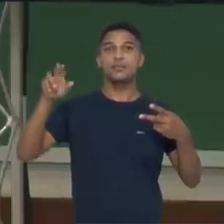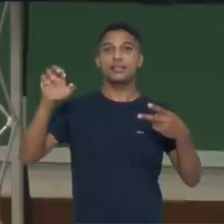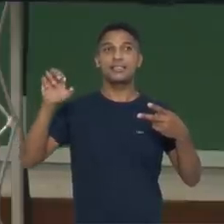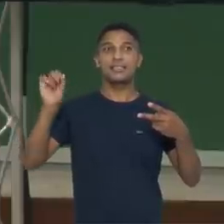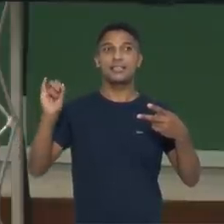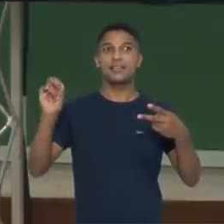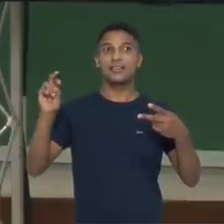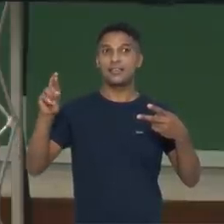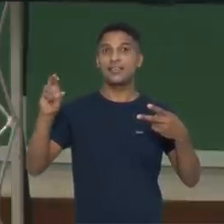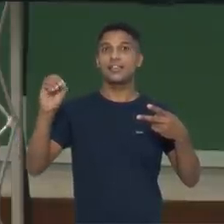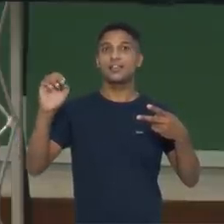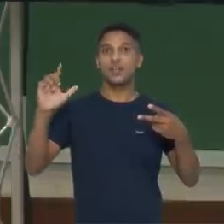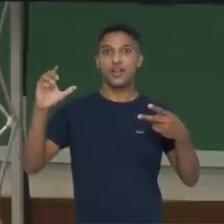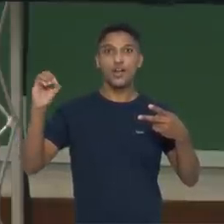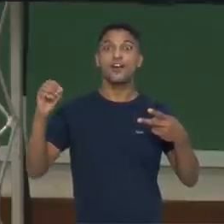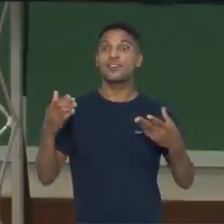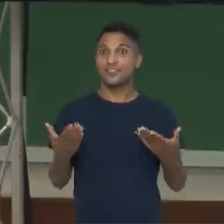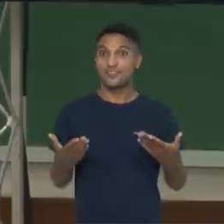Queirolo.